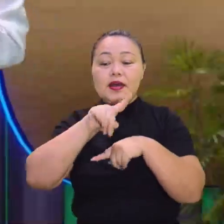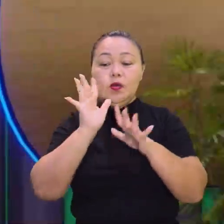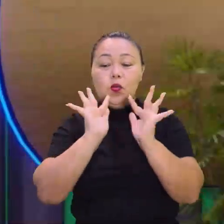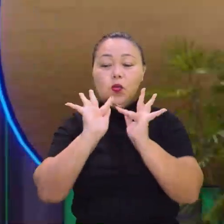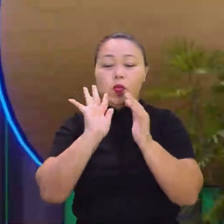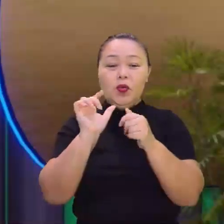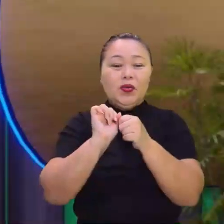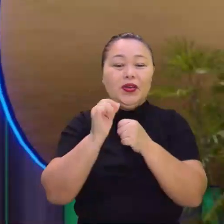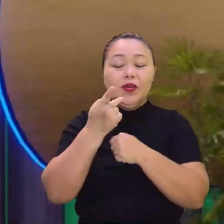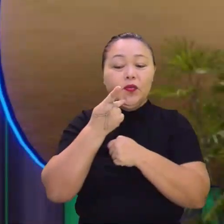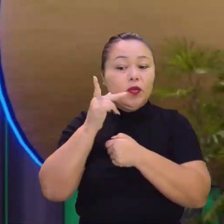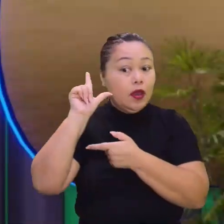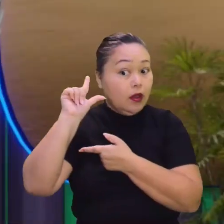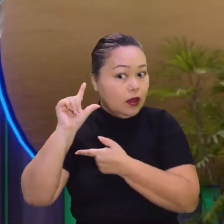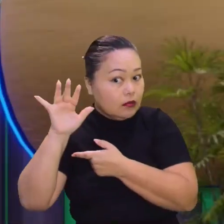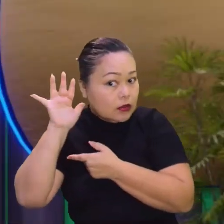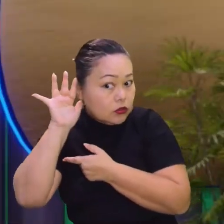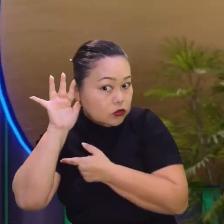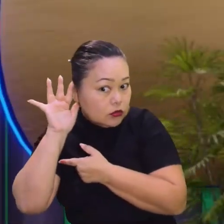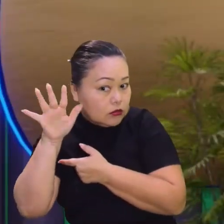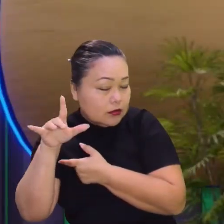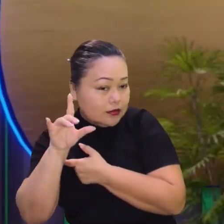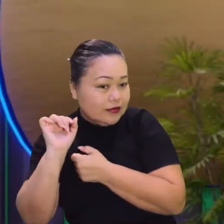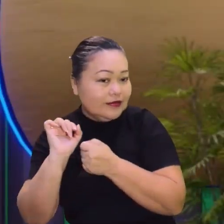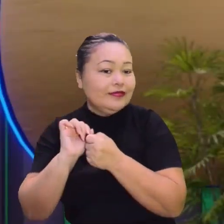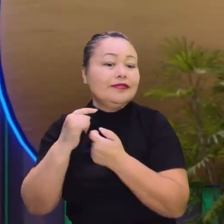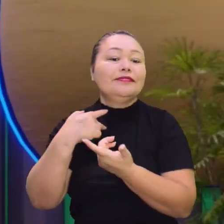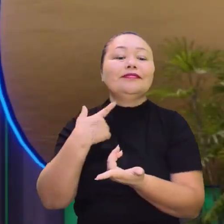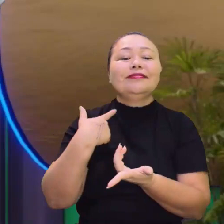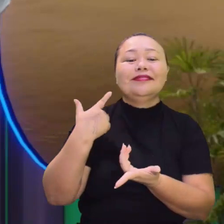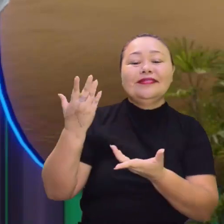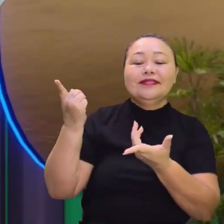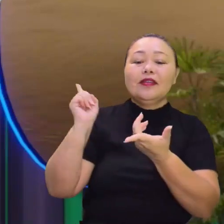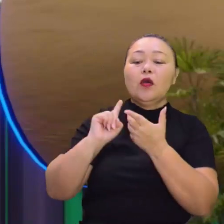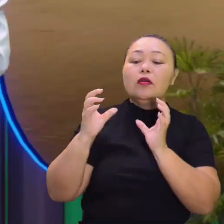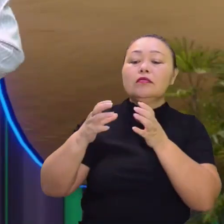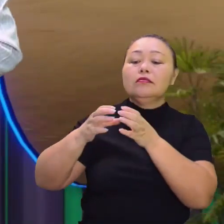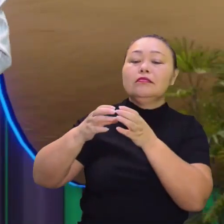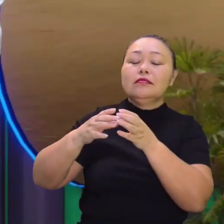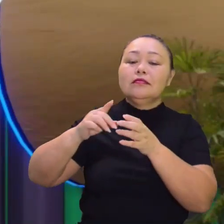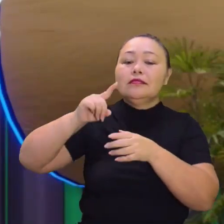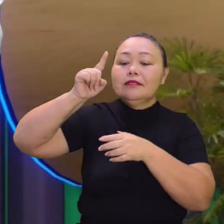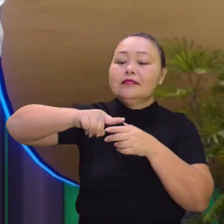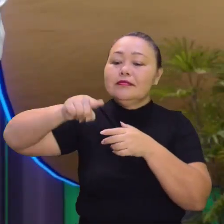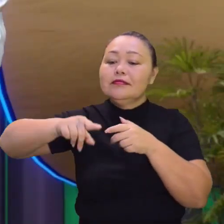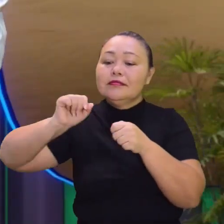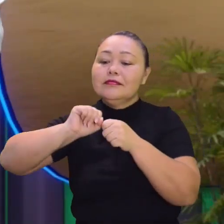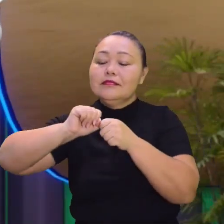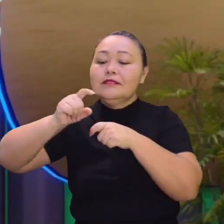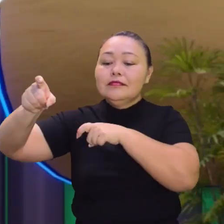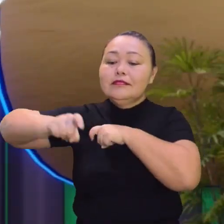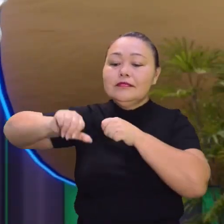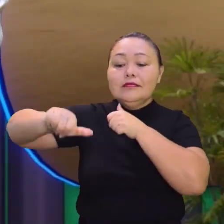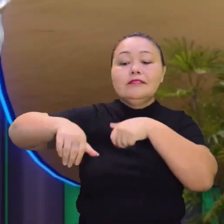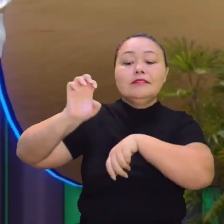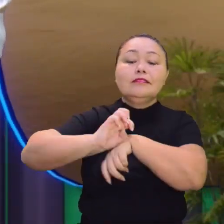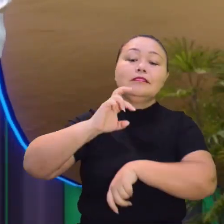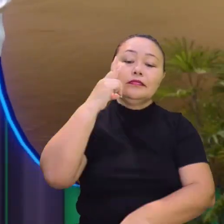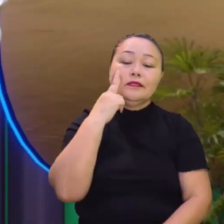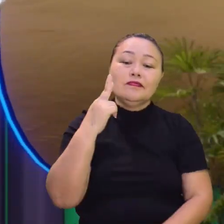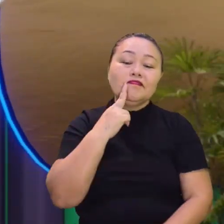bem baixinho, vai. Vou contar bem baixinho. Eu fiz parte do primeiro censo de reforma agrária do Brasil, de